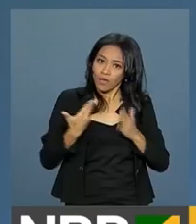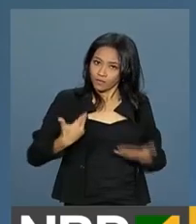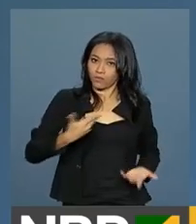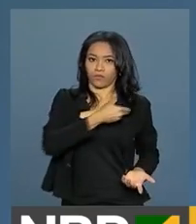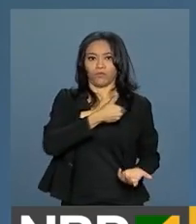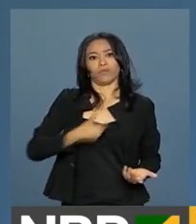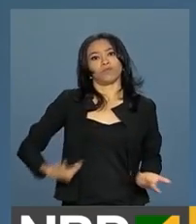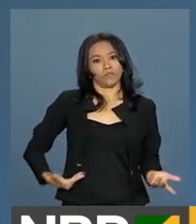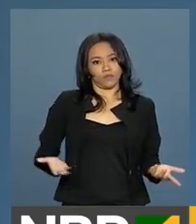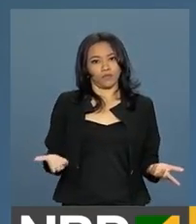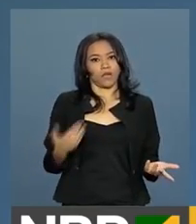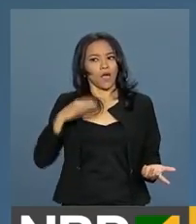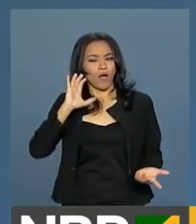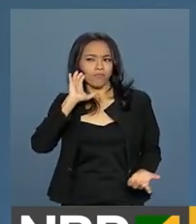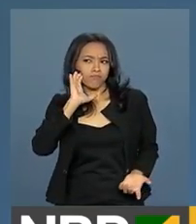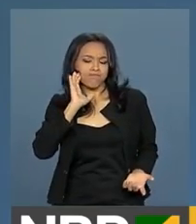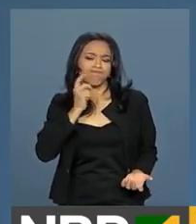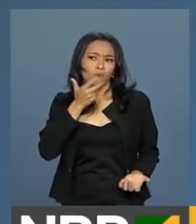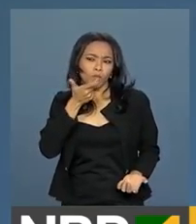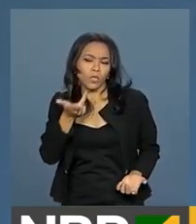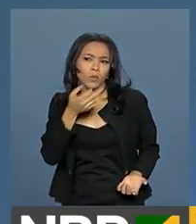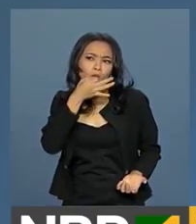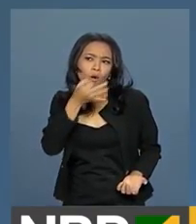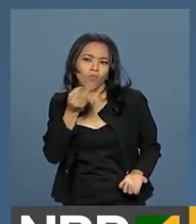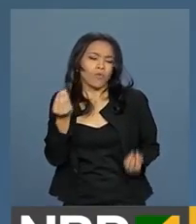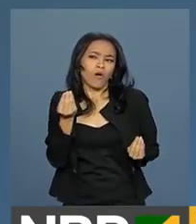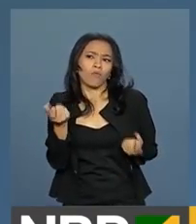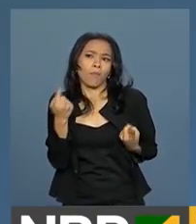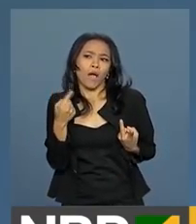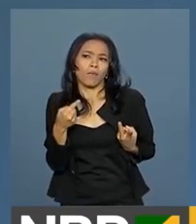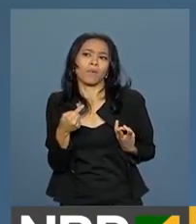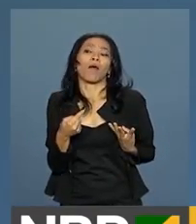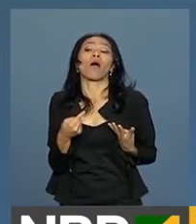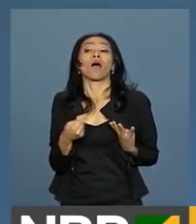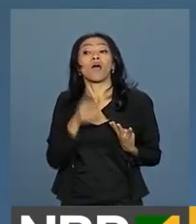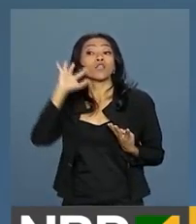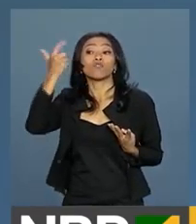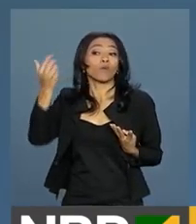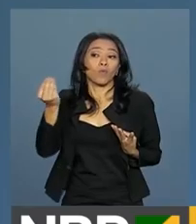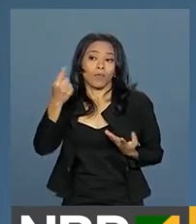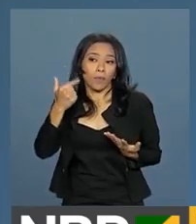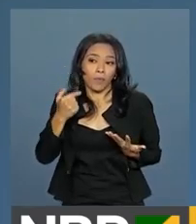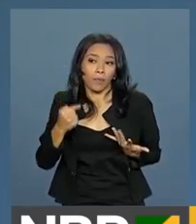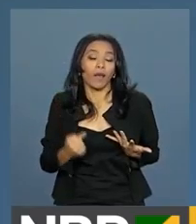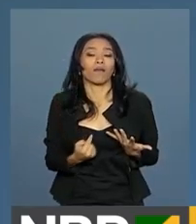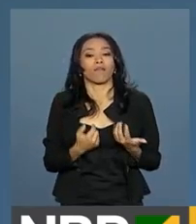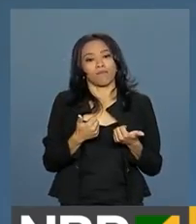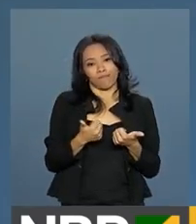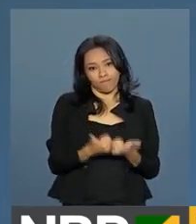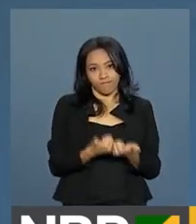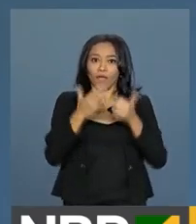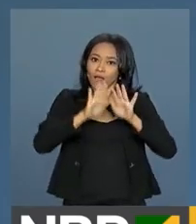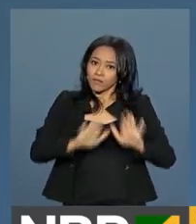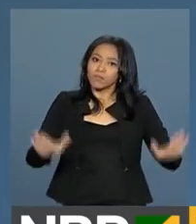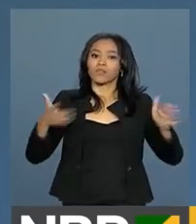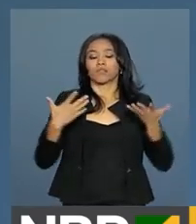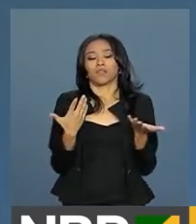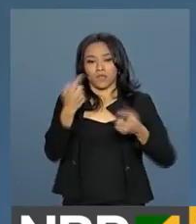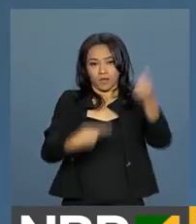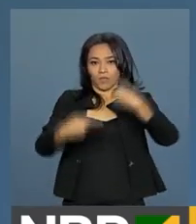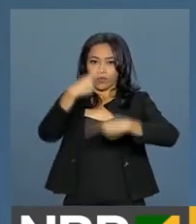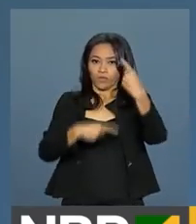é escutar a entender os problemas é apresentar caminhos foi assim colocando a política a serviço